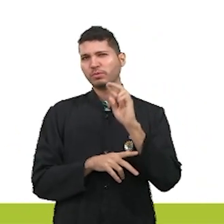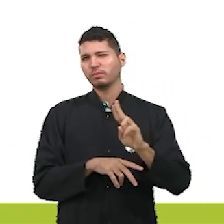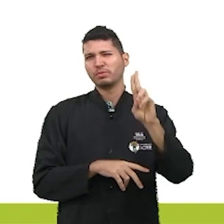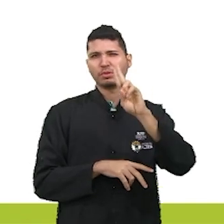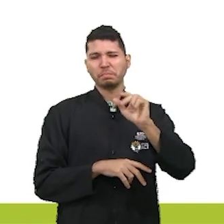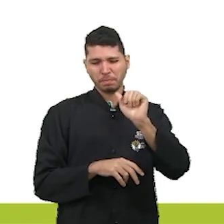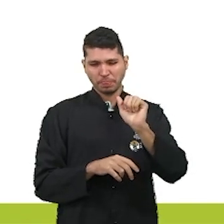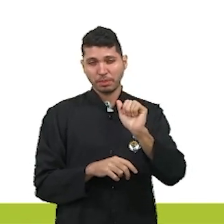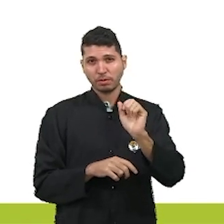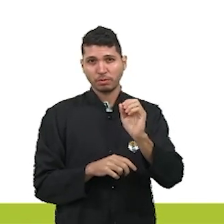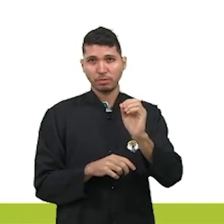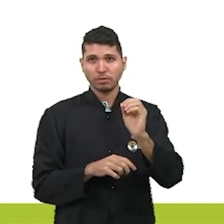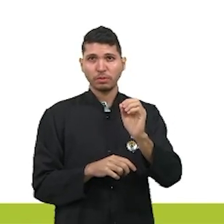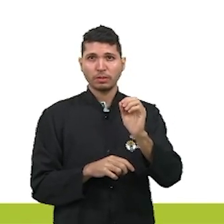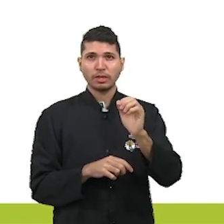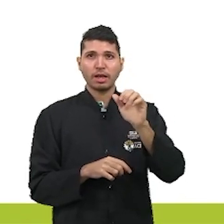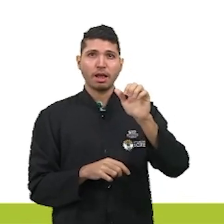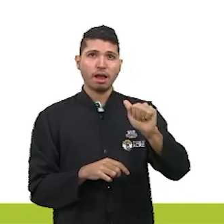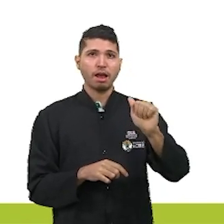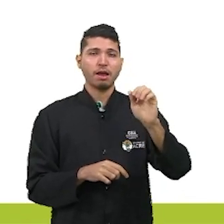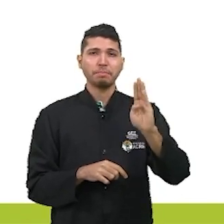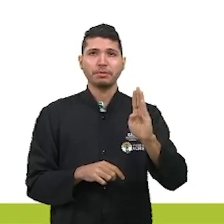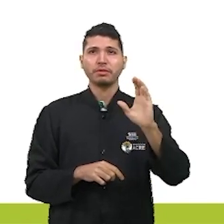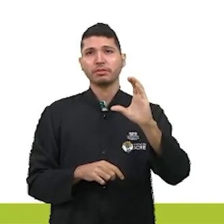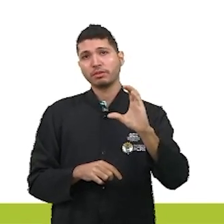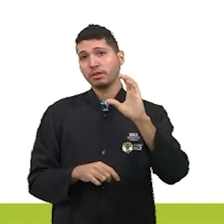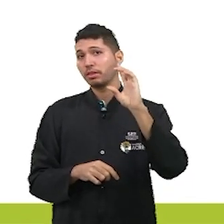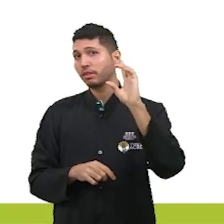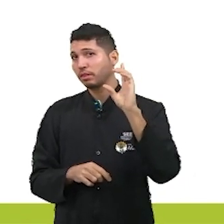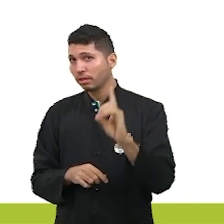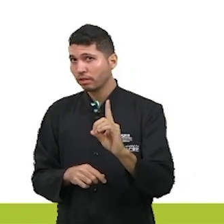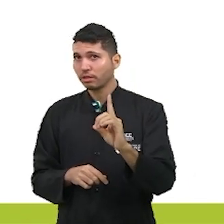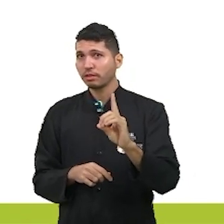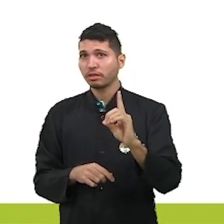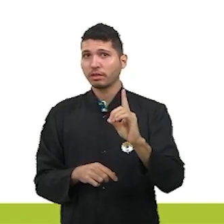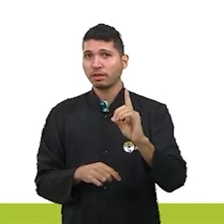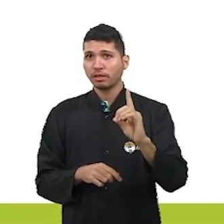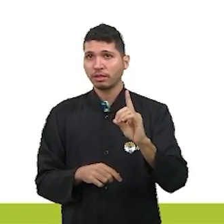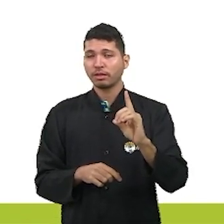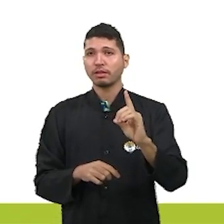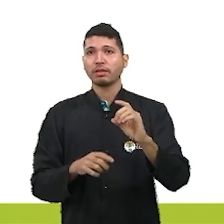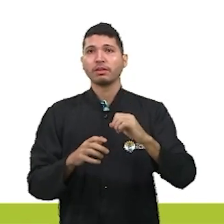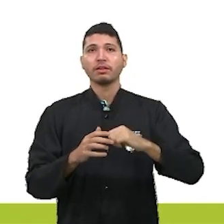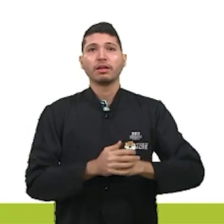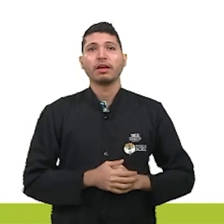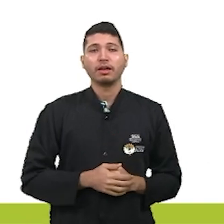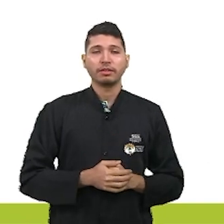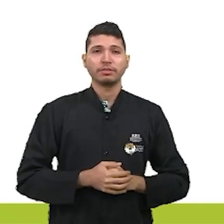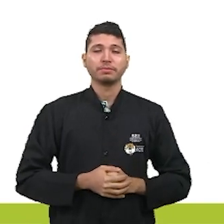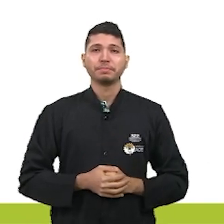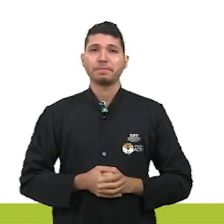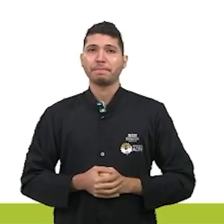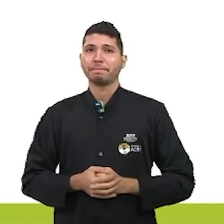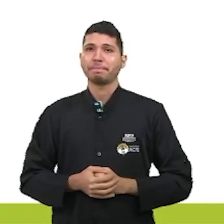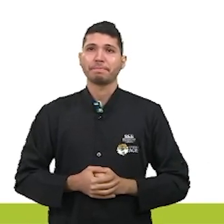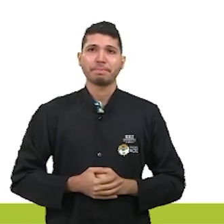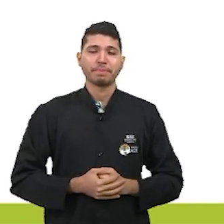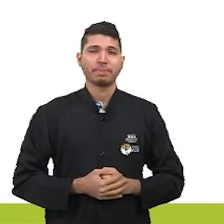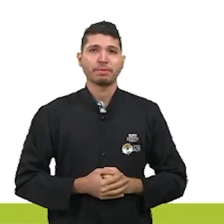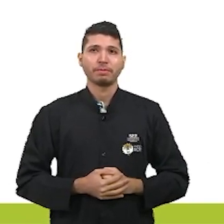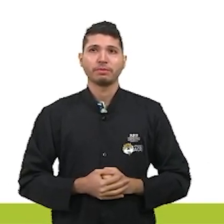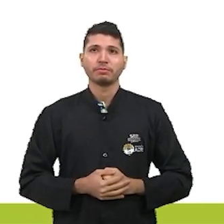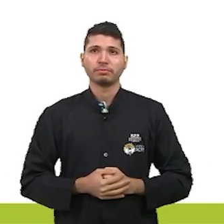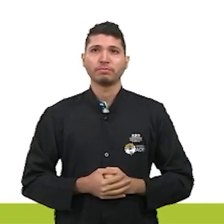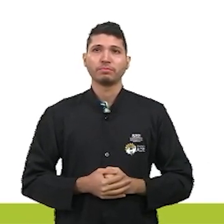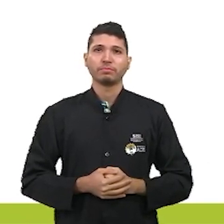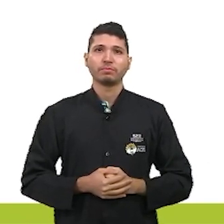pessoa cujo nome começa com a letra D, você diria que organizar essas 4 pessoas